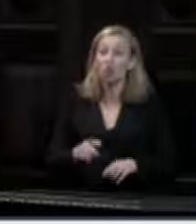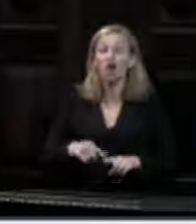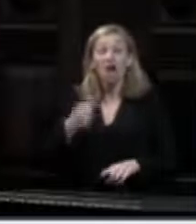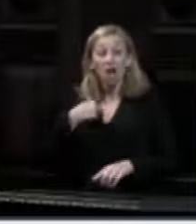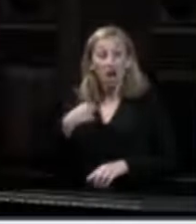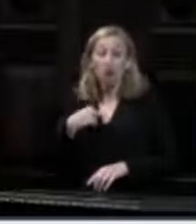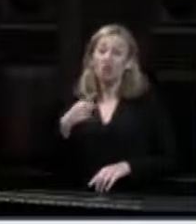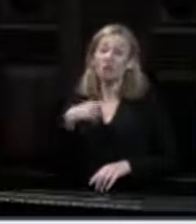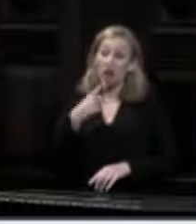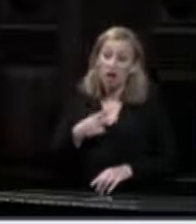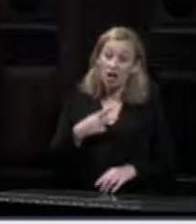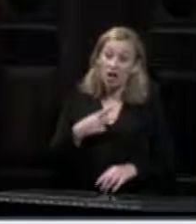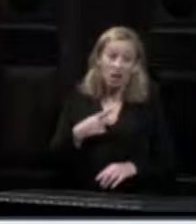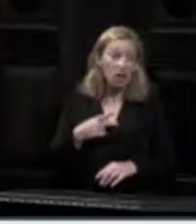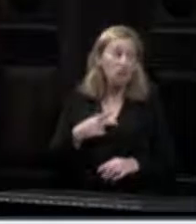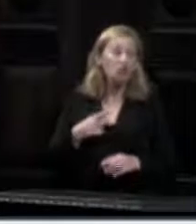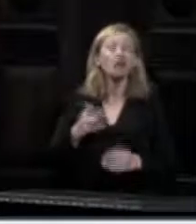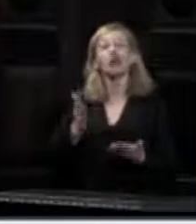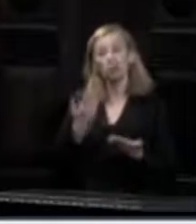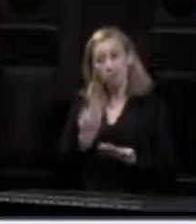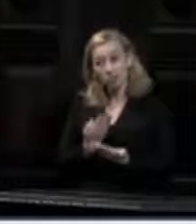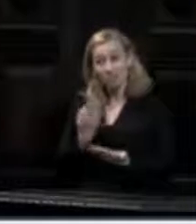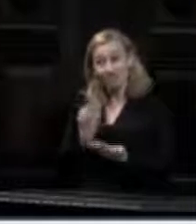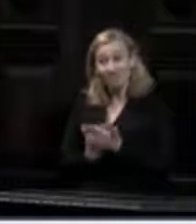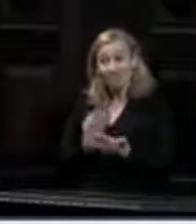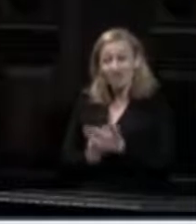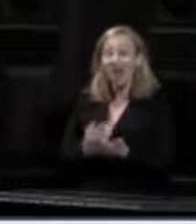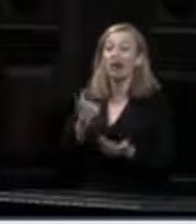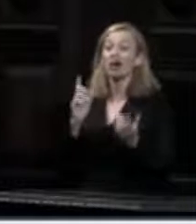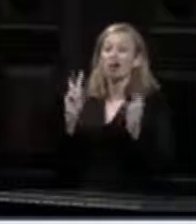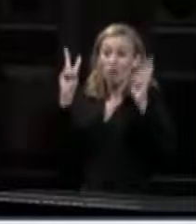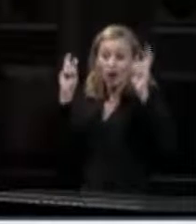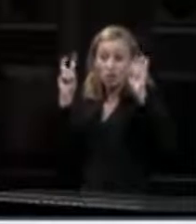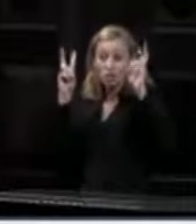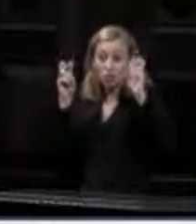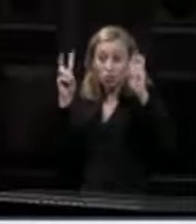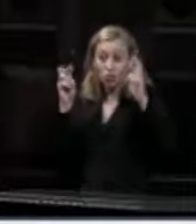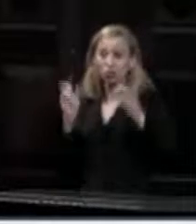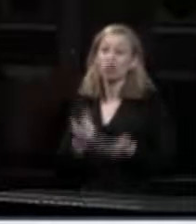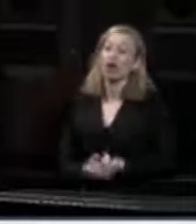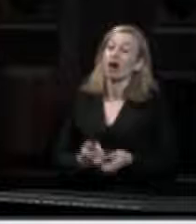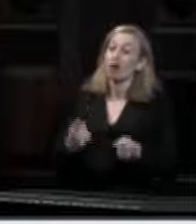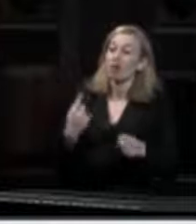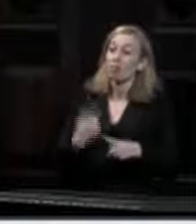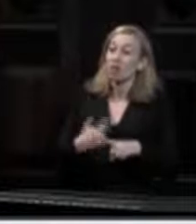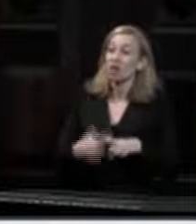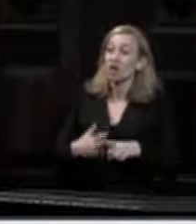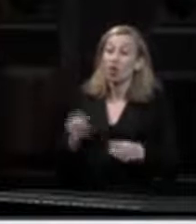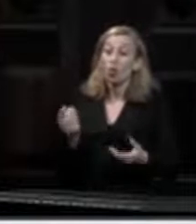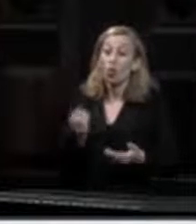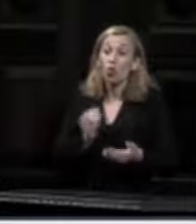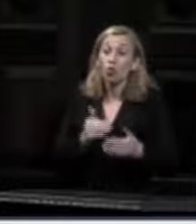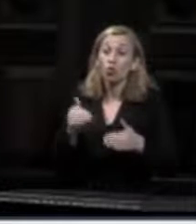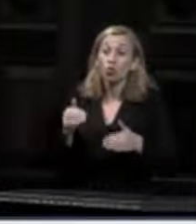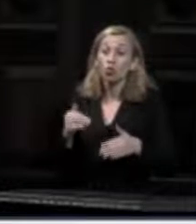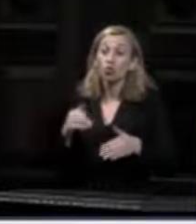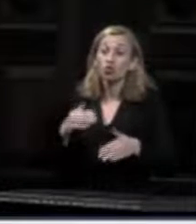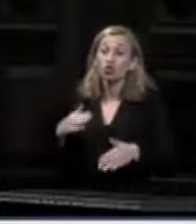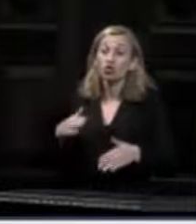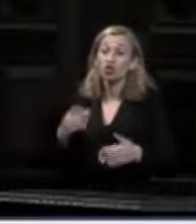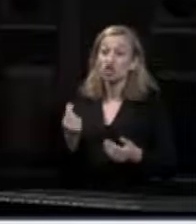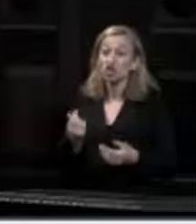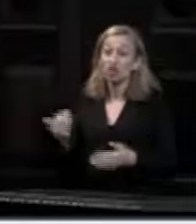afundo que é preciso estudar essa matéria, porque é inconcebível um dinheiro carimbado cair num cofre comum,